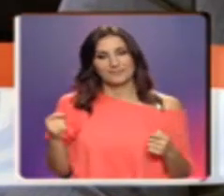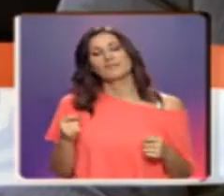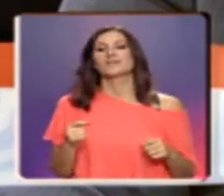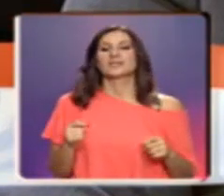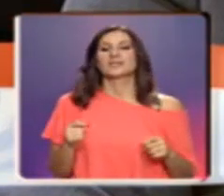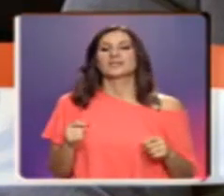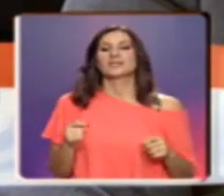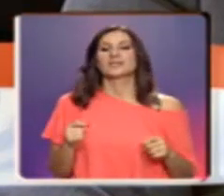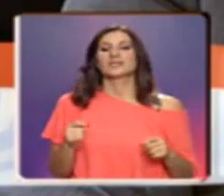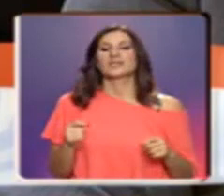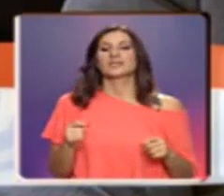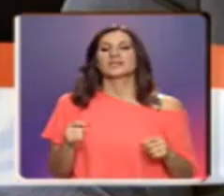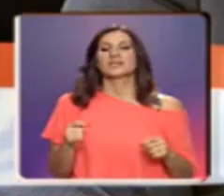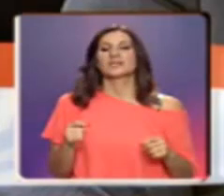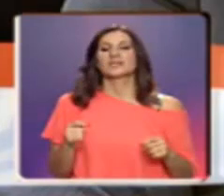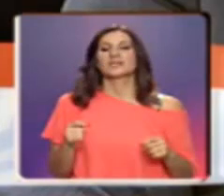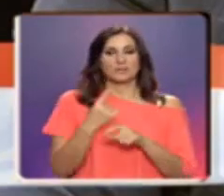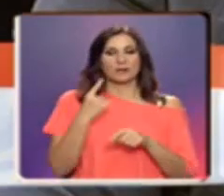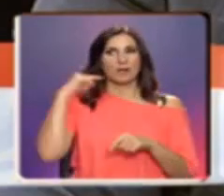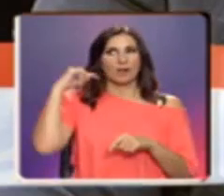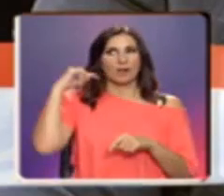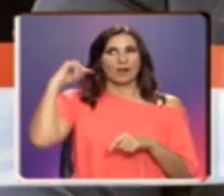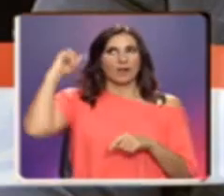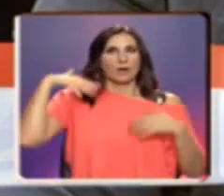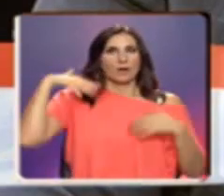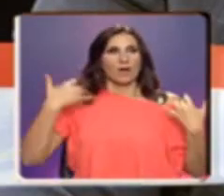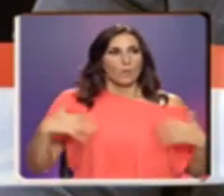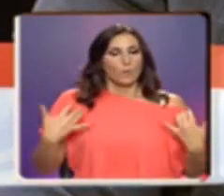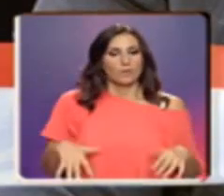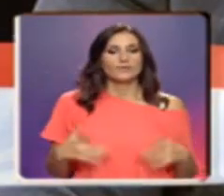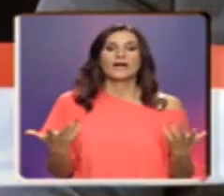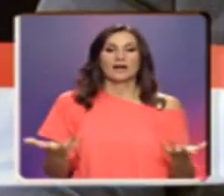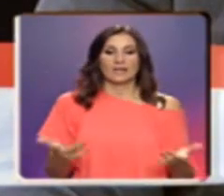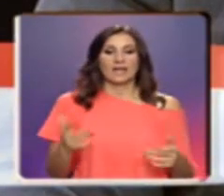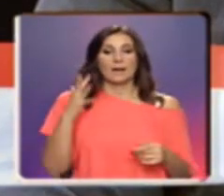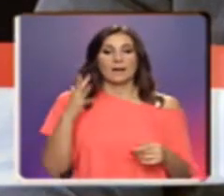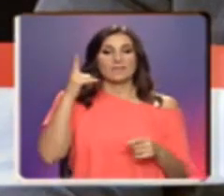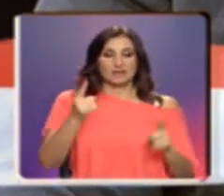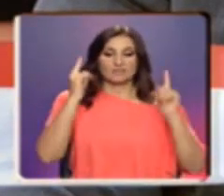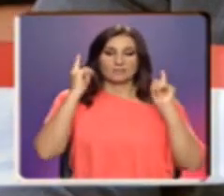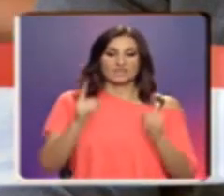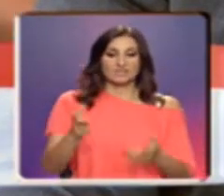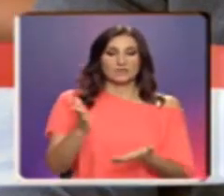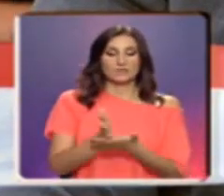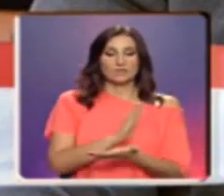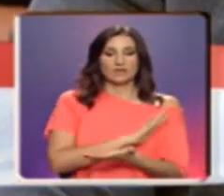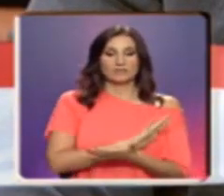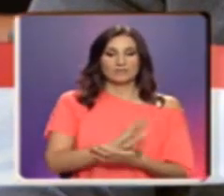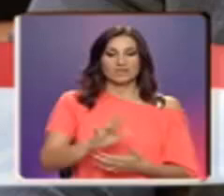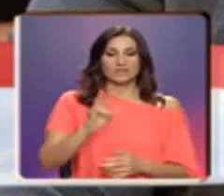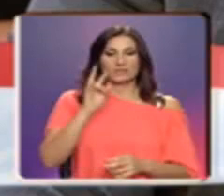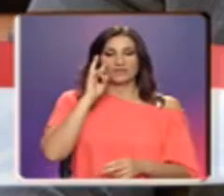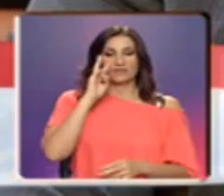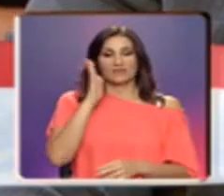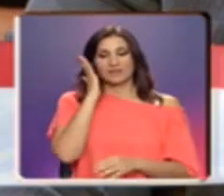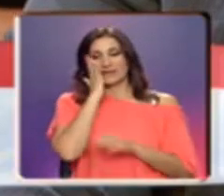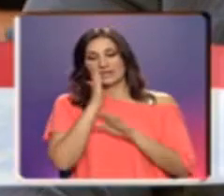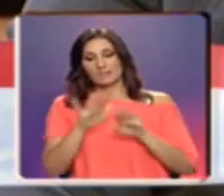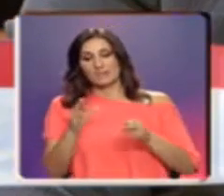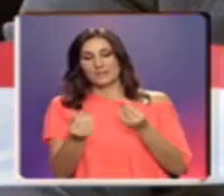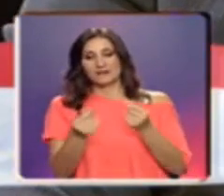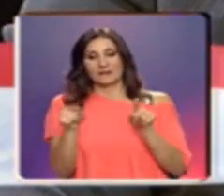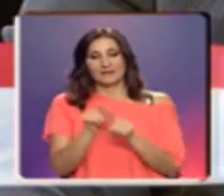que Deus me ajude, que isto foi uma loucura absolutamente tremenda e a partir da manhã nunca mais vou olhar para a minha cama da mesma